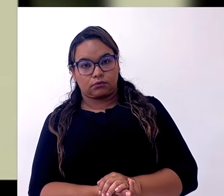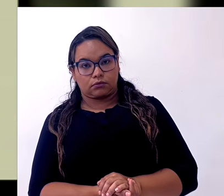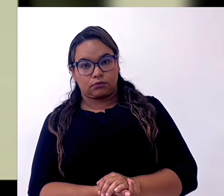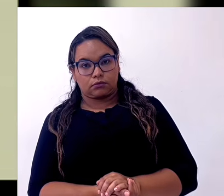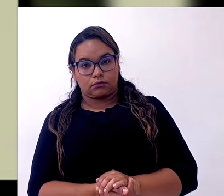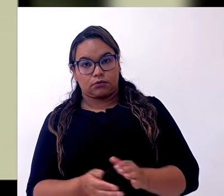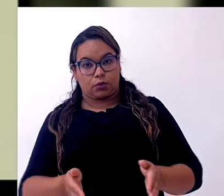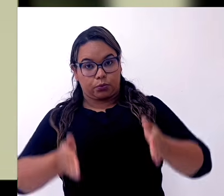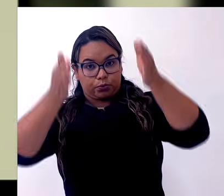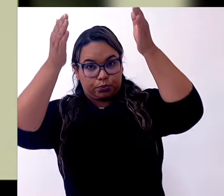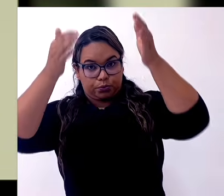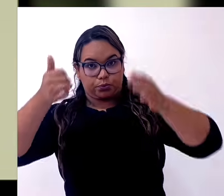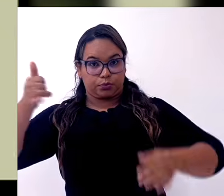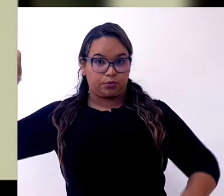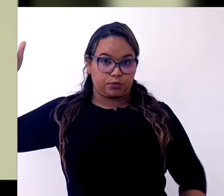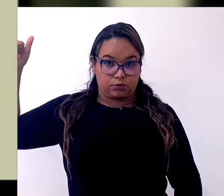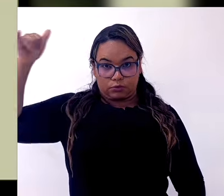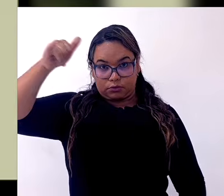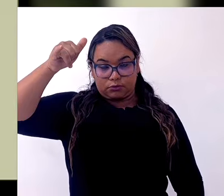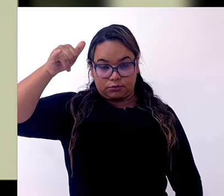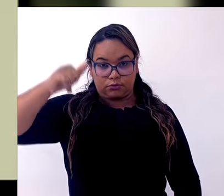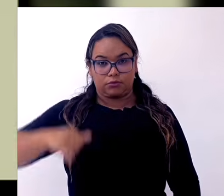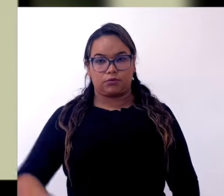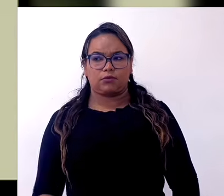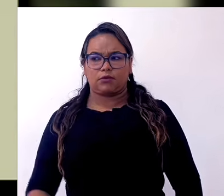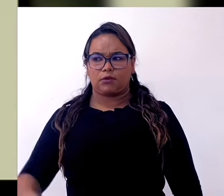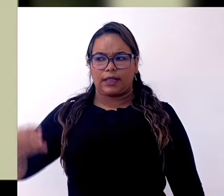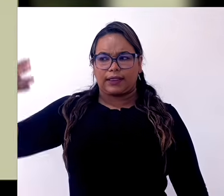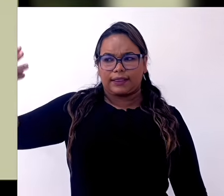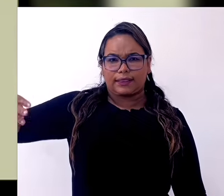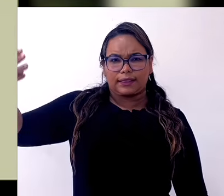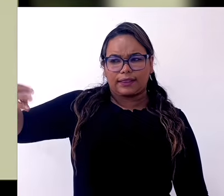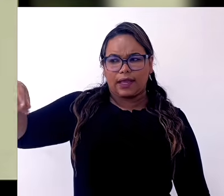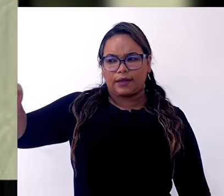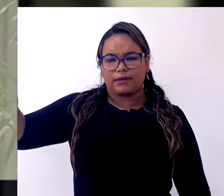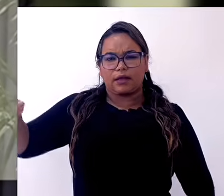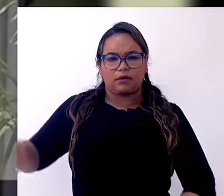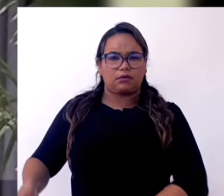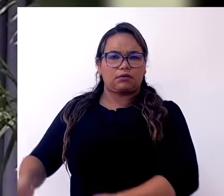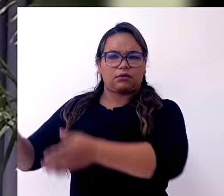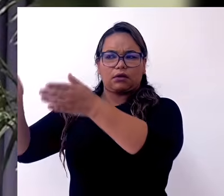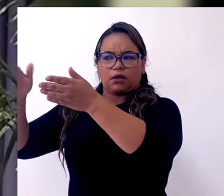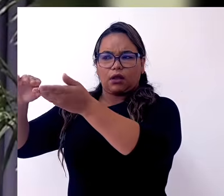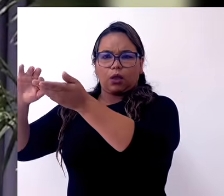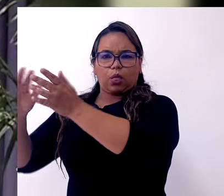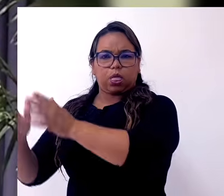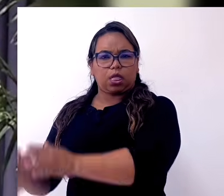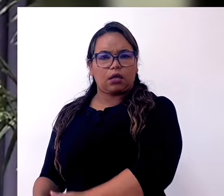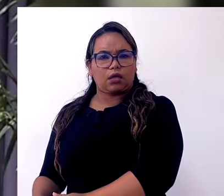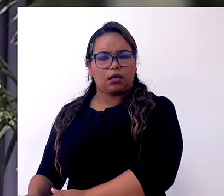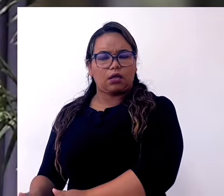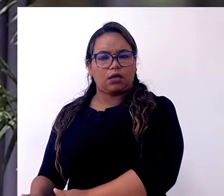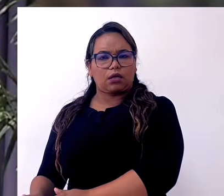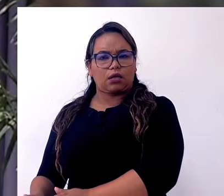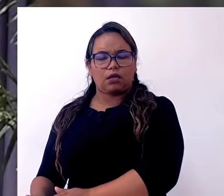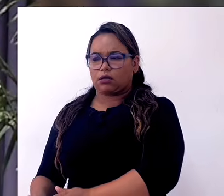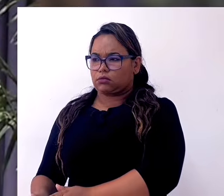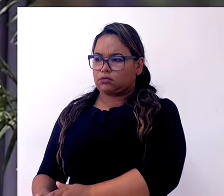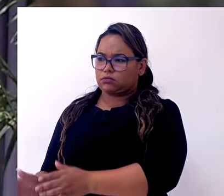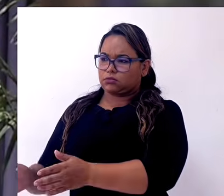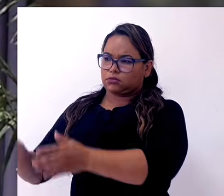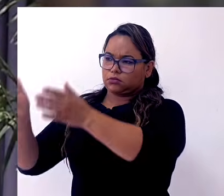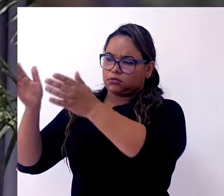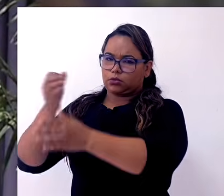chamado edifício número 7. E aquele edifício caiu algum tempo depois, embora nada o tivesse